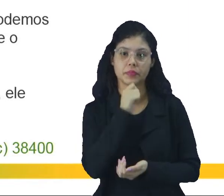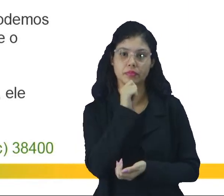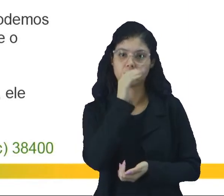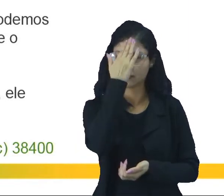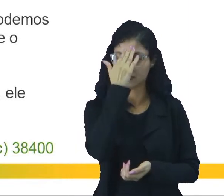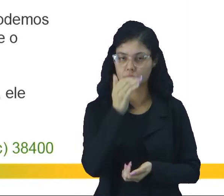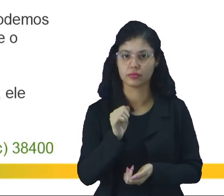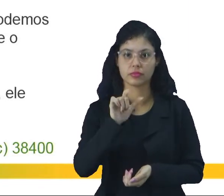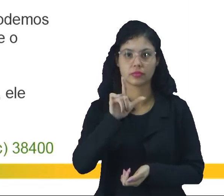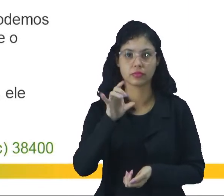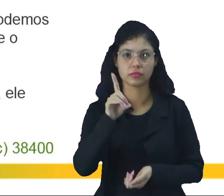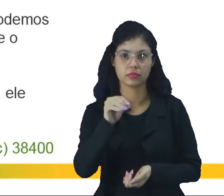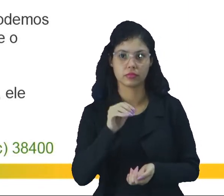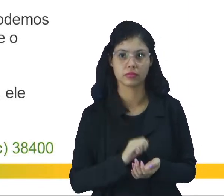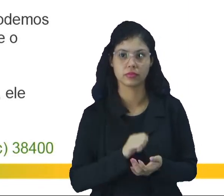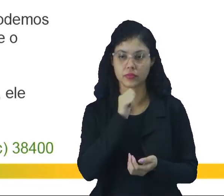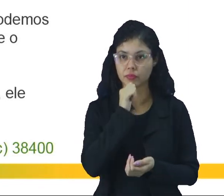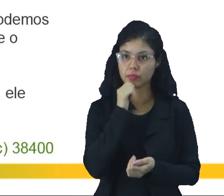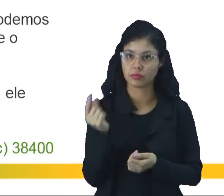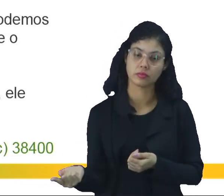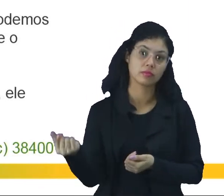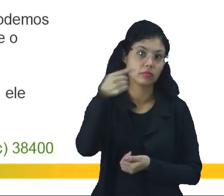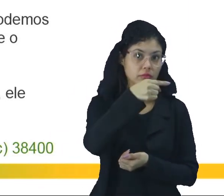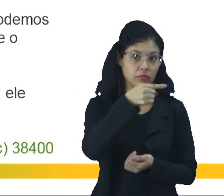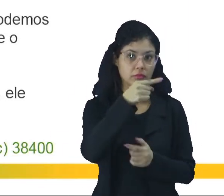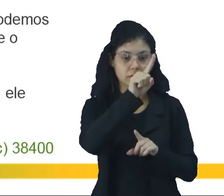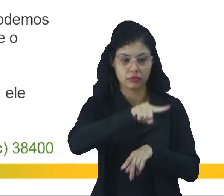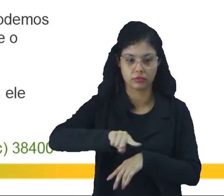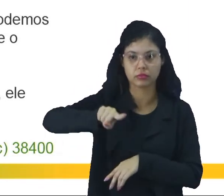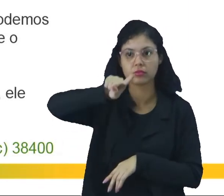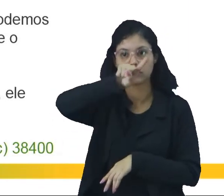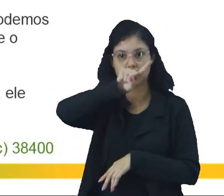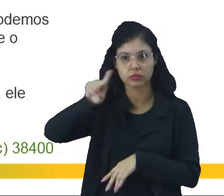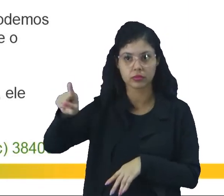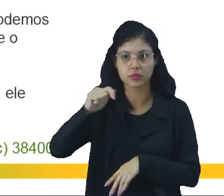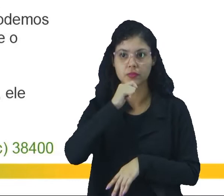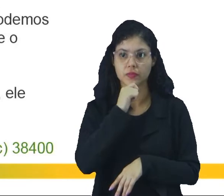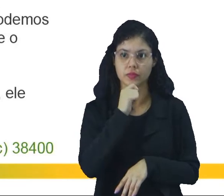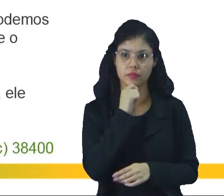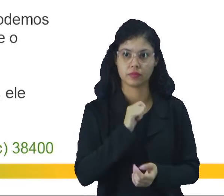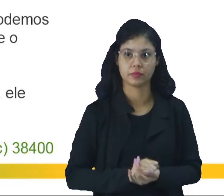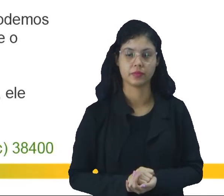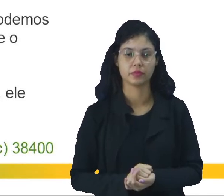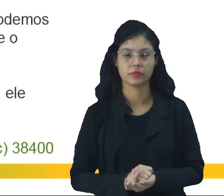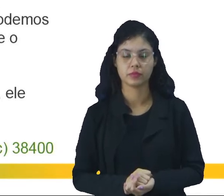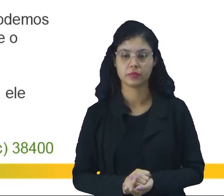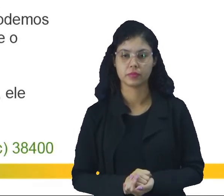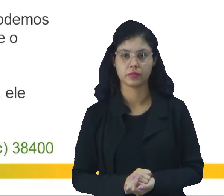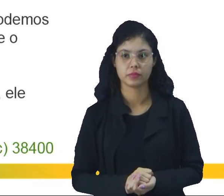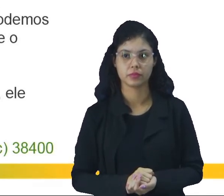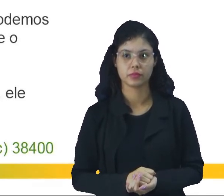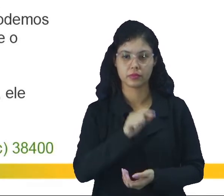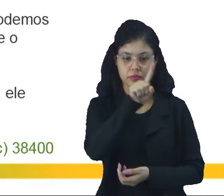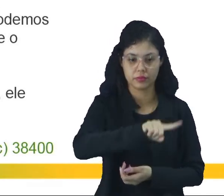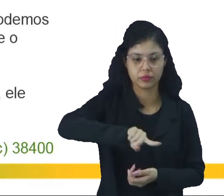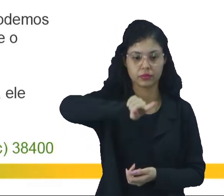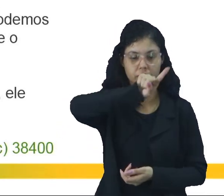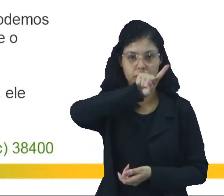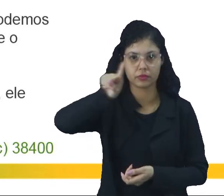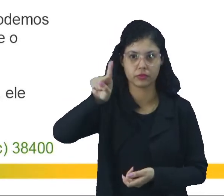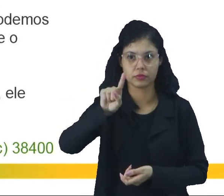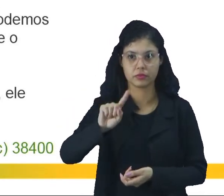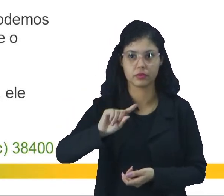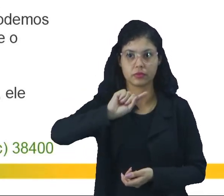o lado. Esse quadrado vai passar para cá como raiz. Por isso que aqui ficou raiz. E a raiz quadrada